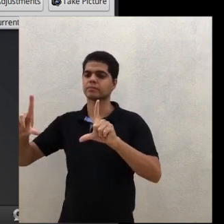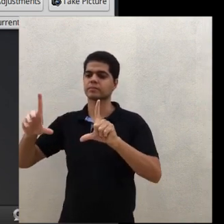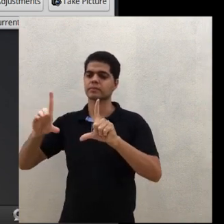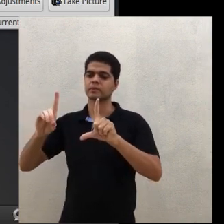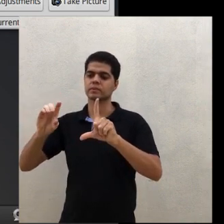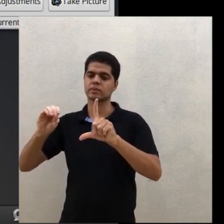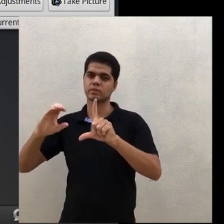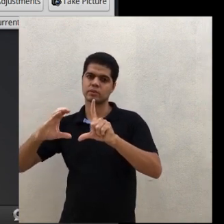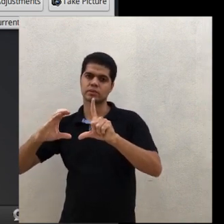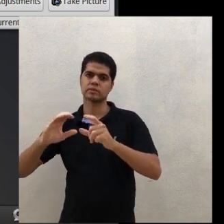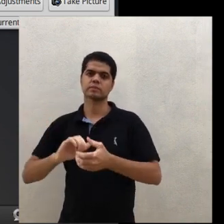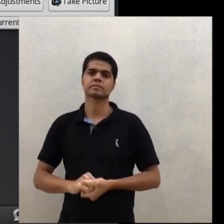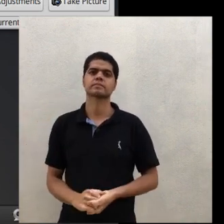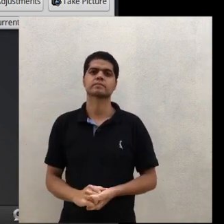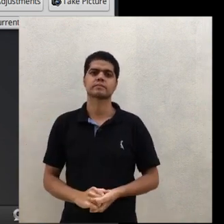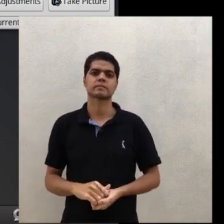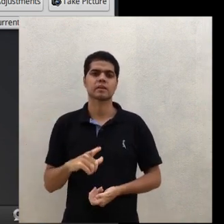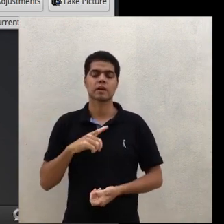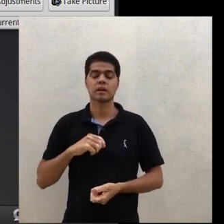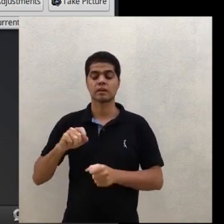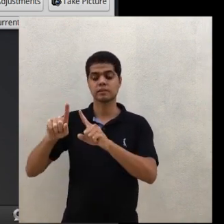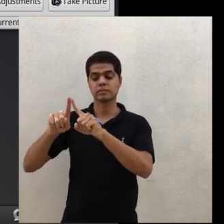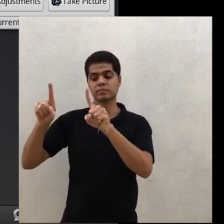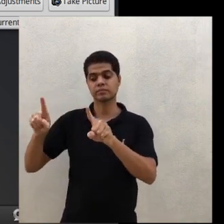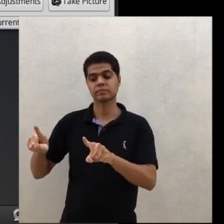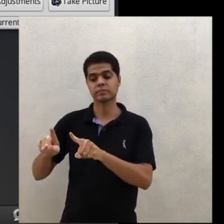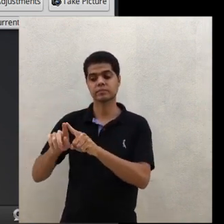documentos, gratificação. Tá?